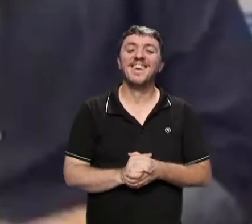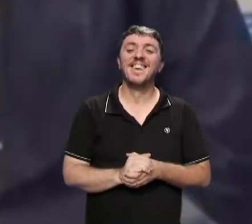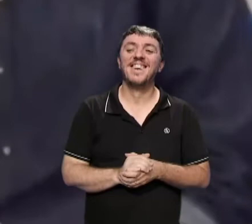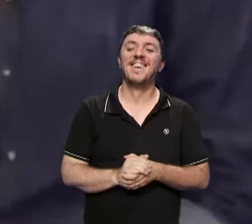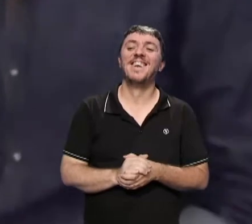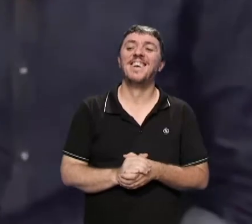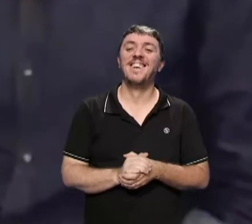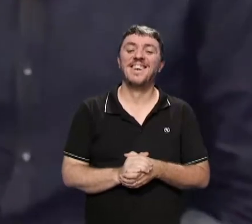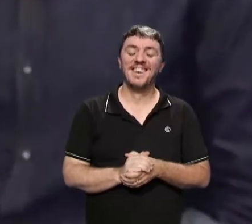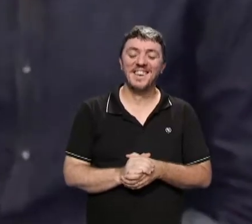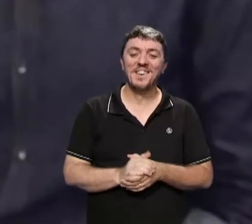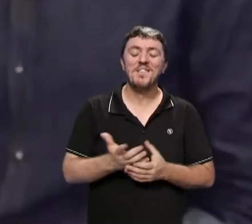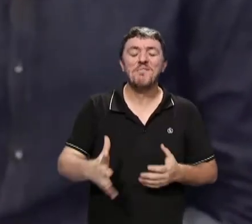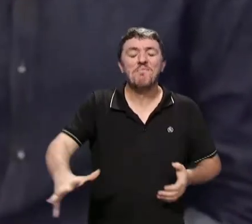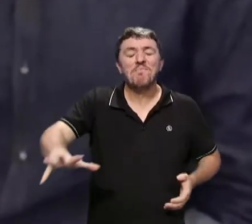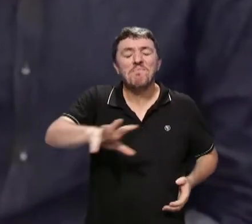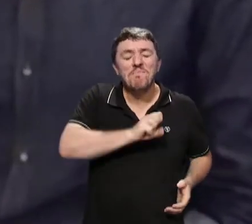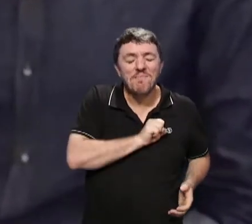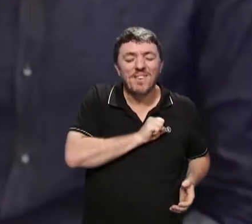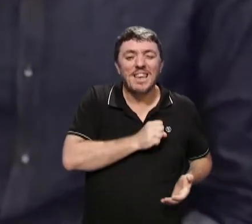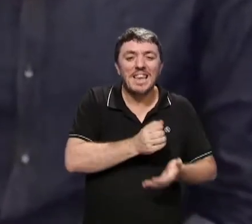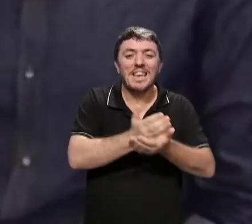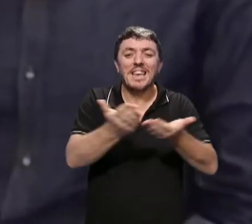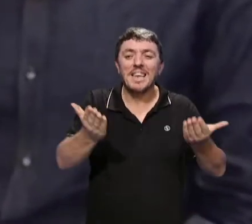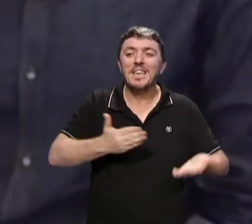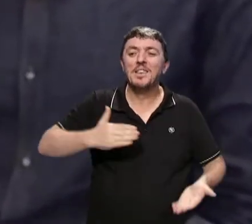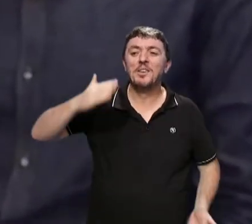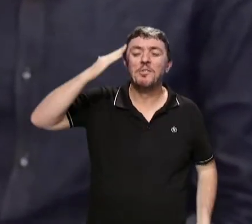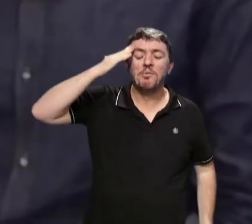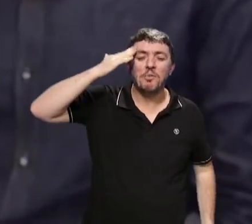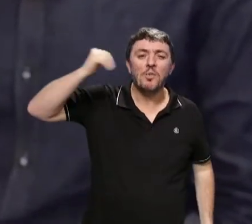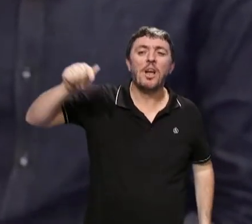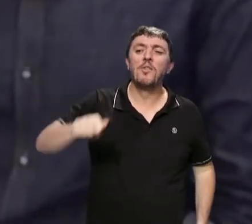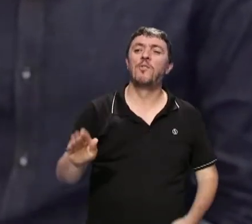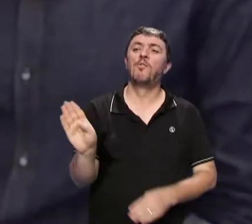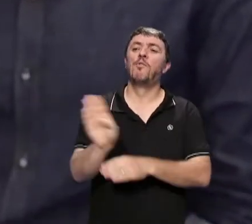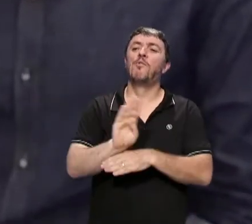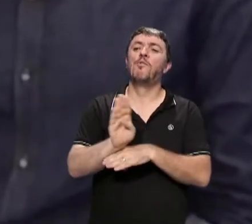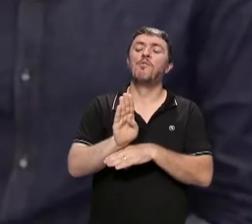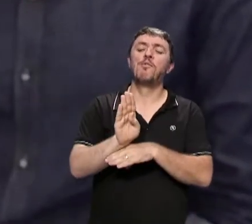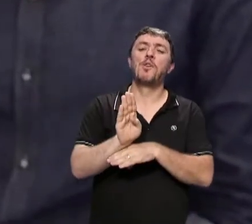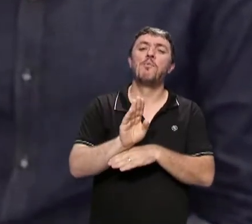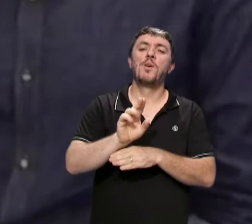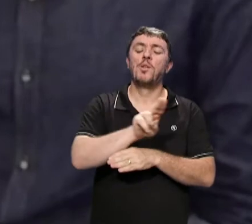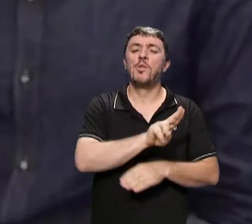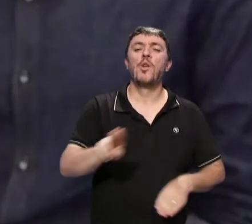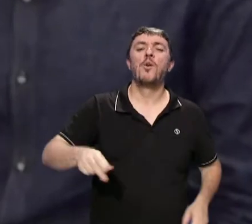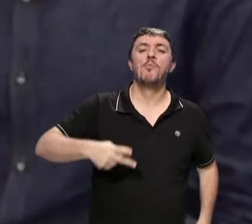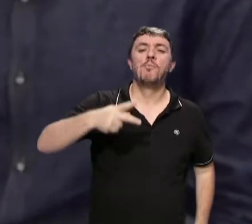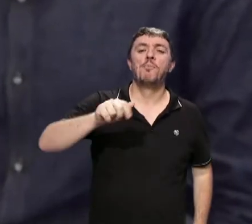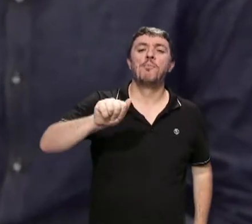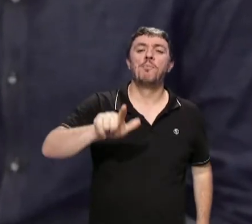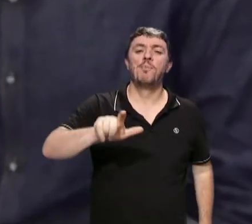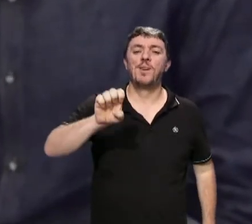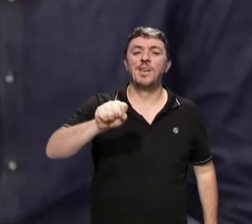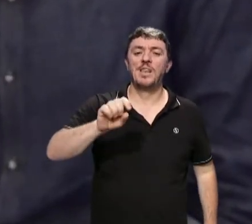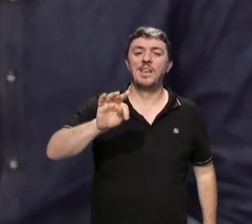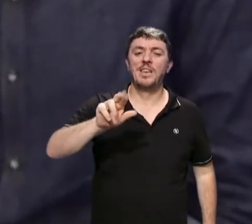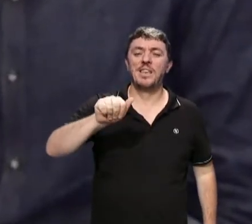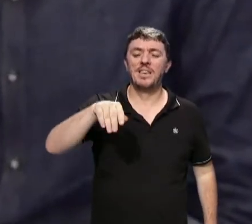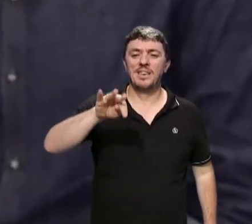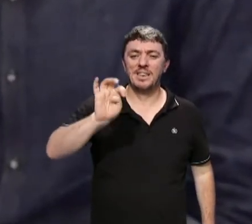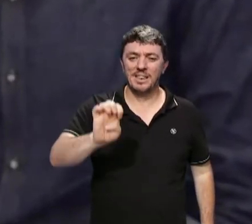Gente, eu amo vocês. Eu desejo muito sucesso pro palestrante. Tá incrível. E eu acho que nessa volta de cinema mesmo, brasileiro, que a gente tá